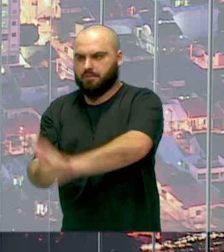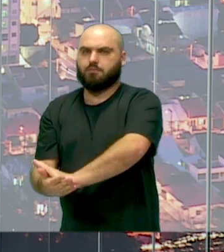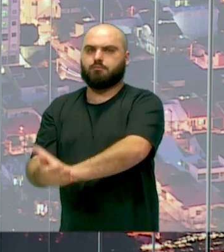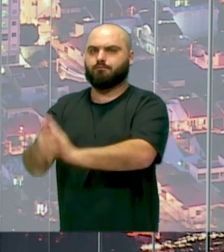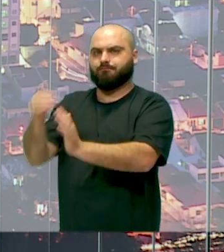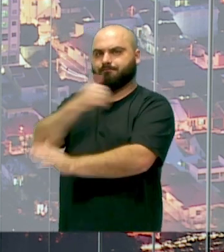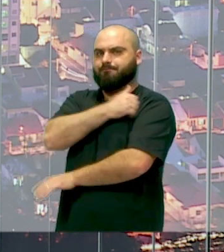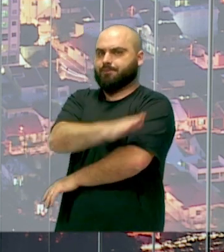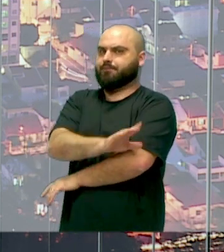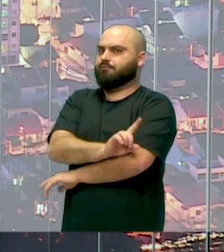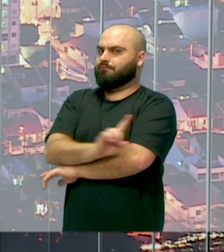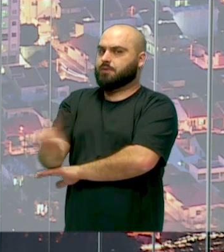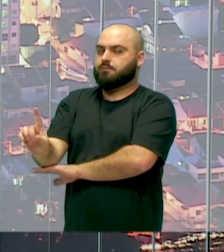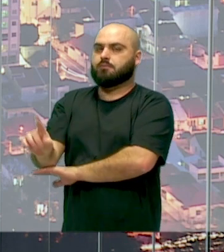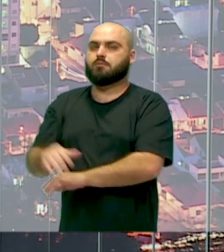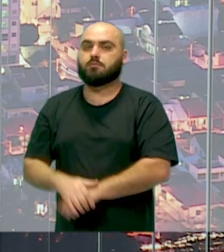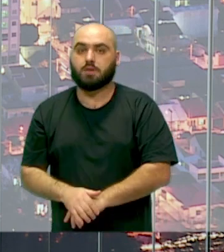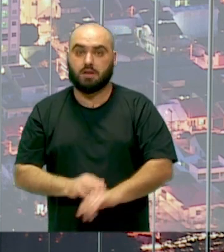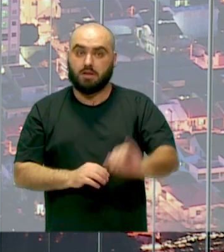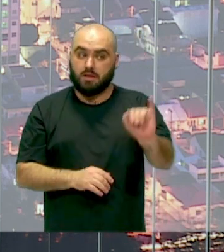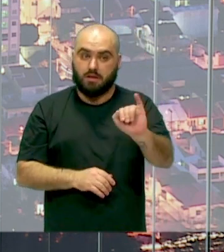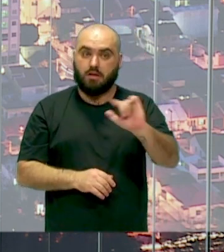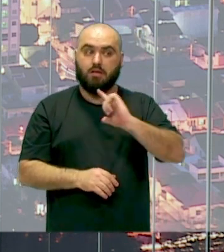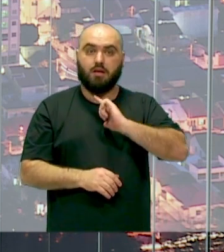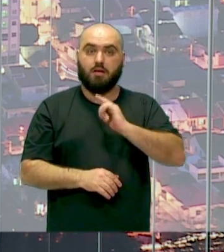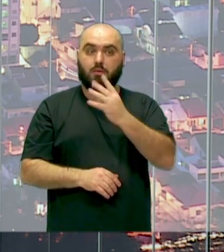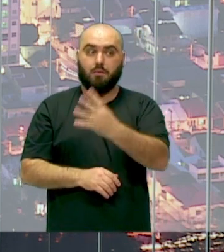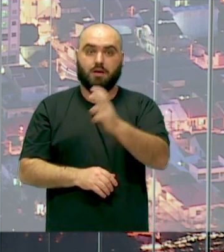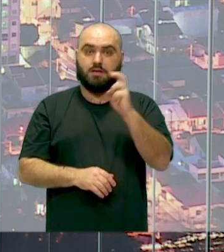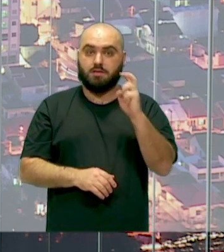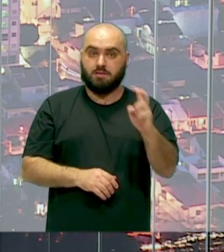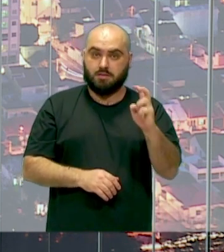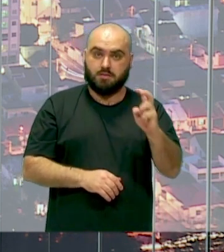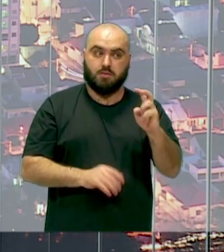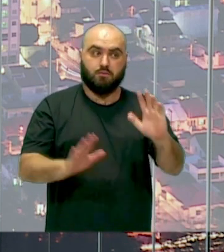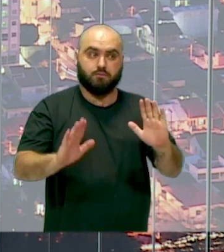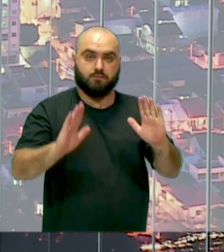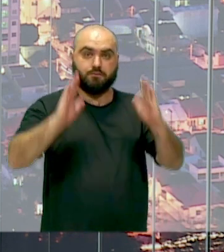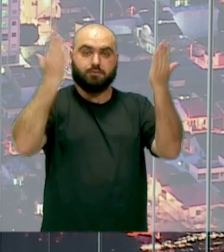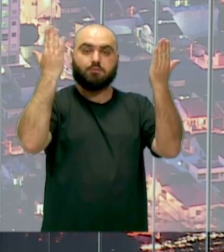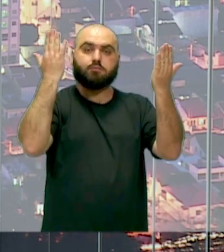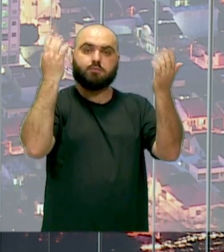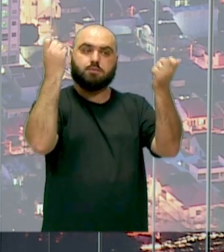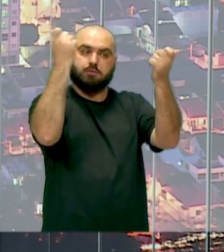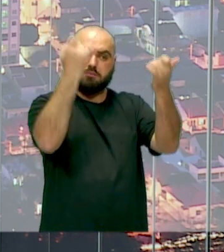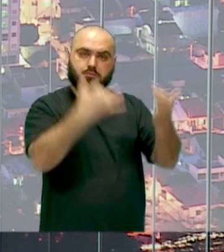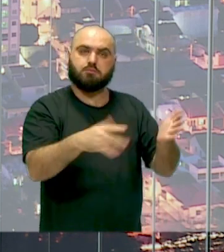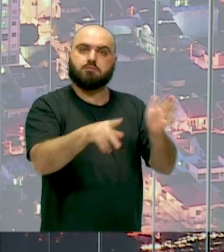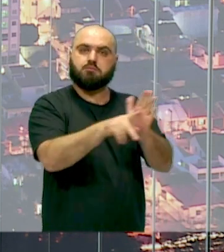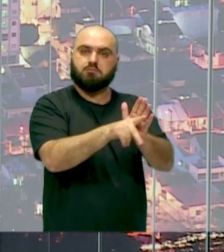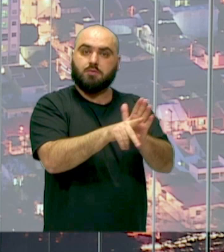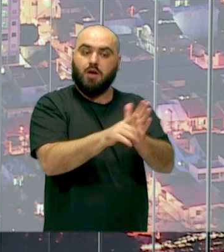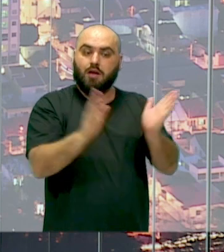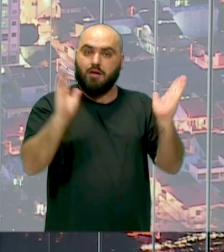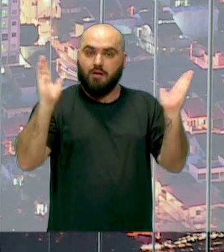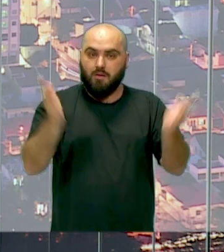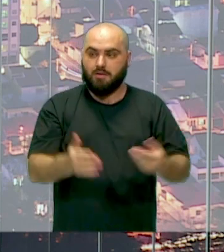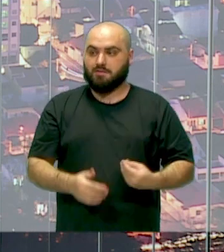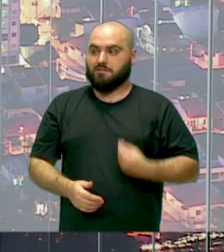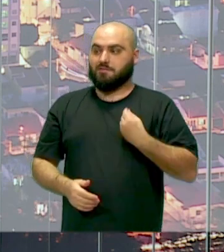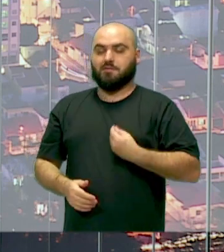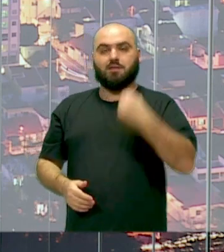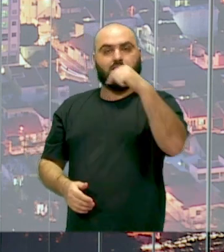de 45 eventos marcam a campanha Itajaí Sem Racismo. Eu estou aqui com um ícone local da